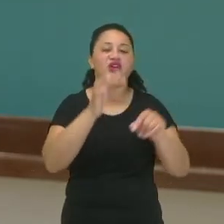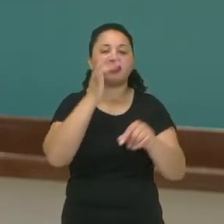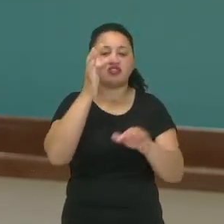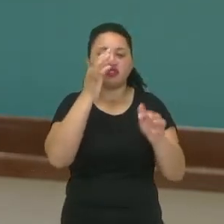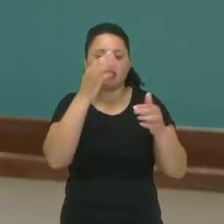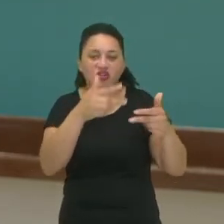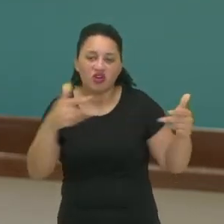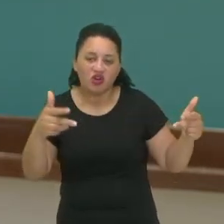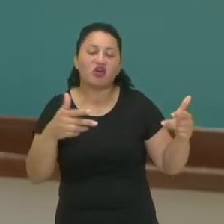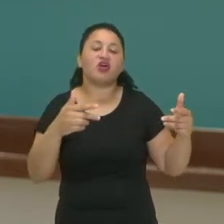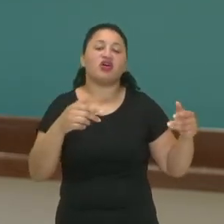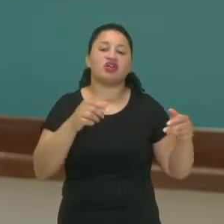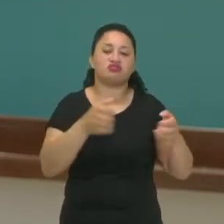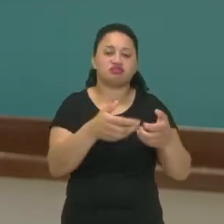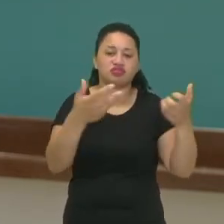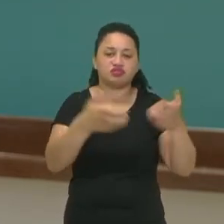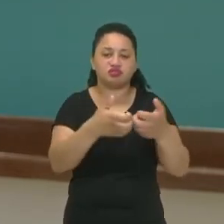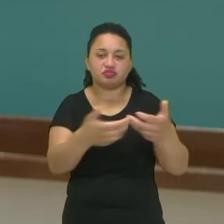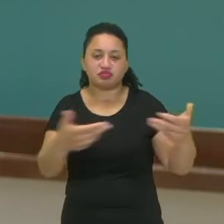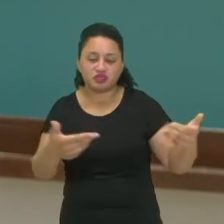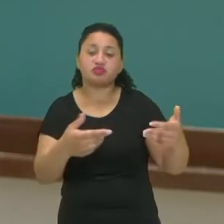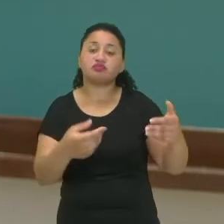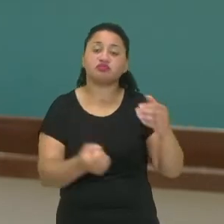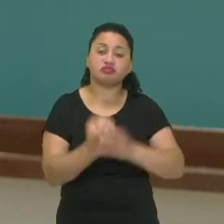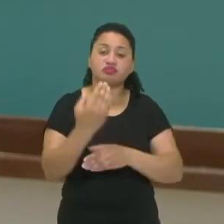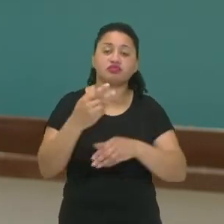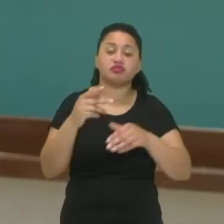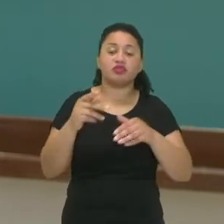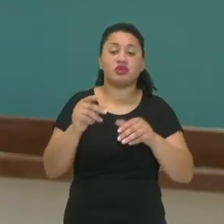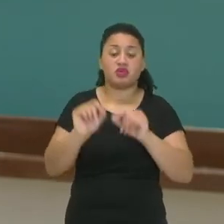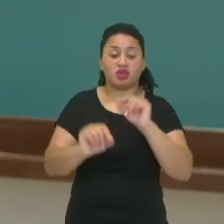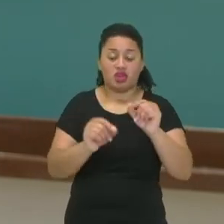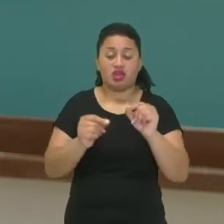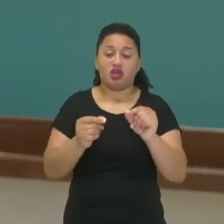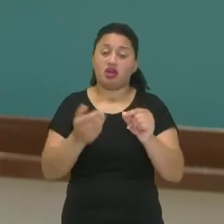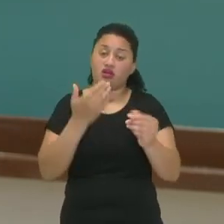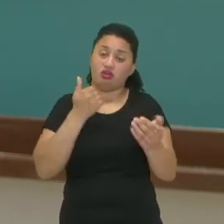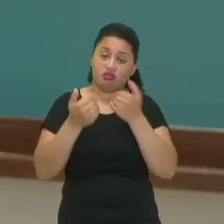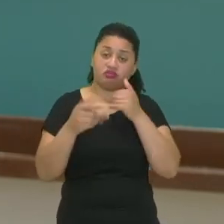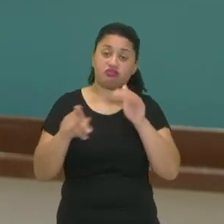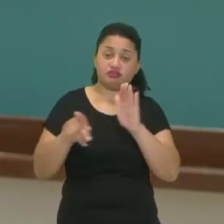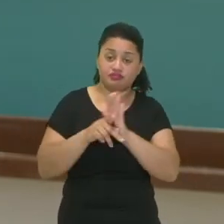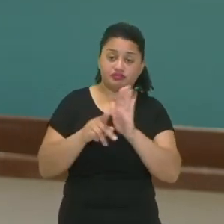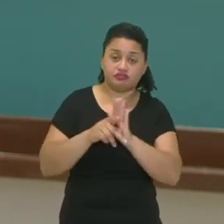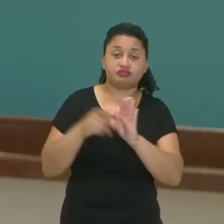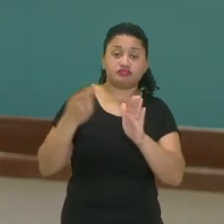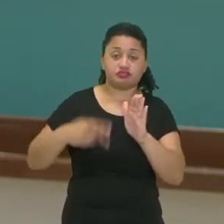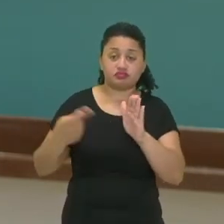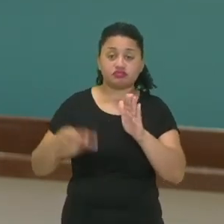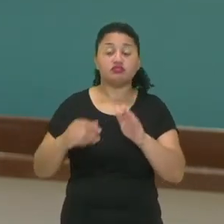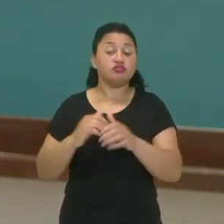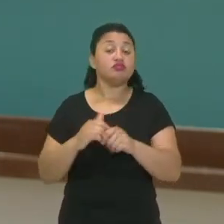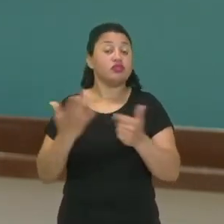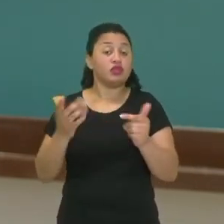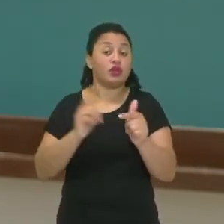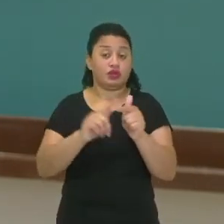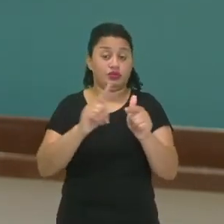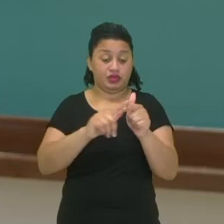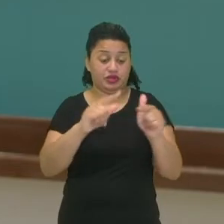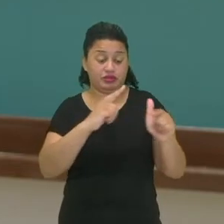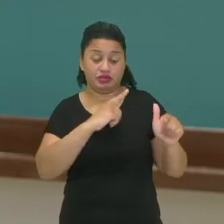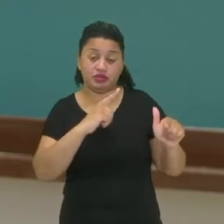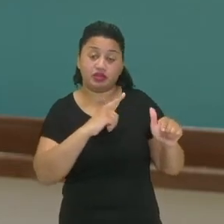jardim, uma horta para produzir o próprio alimento. Veja então que os problemas estão